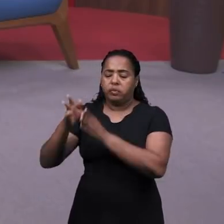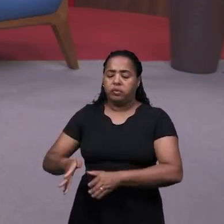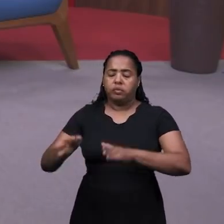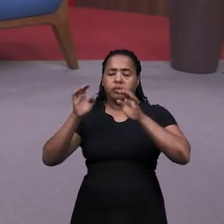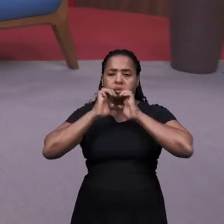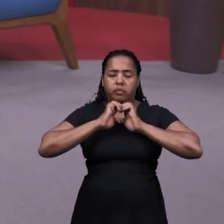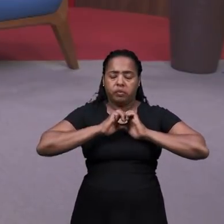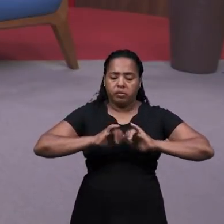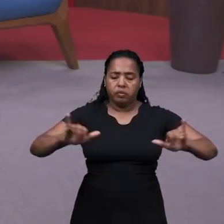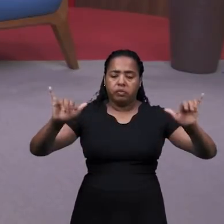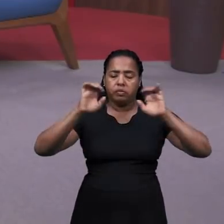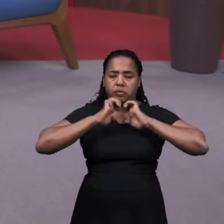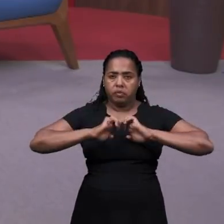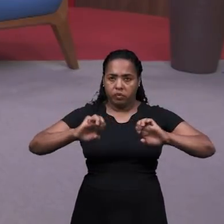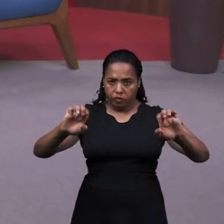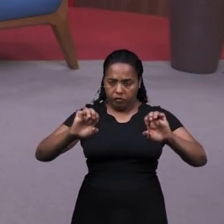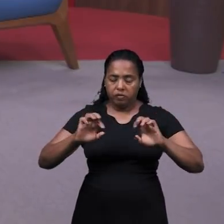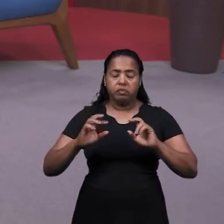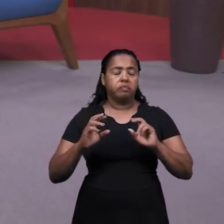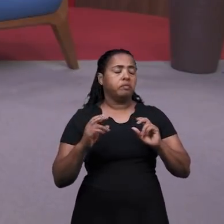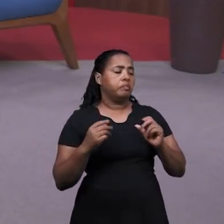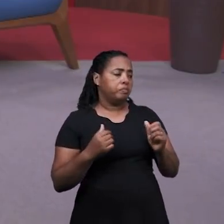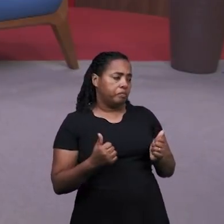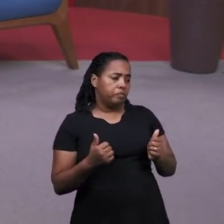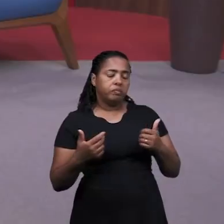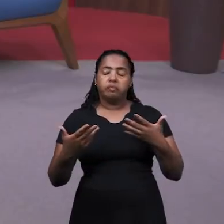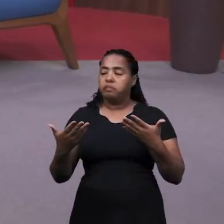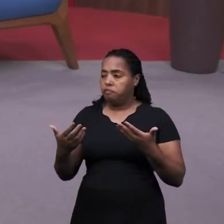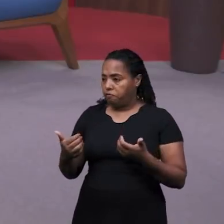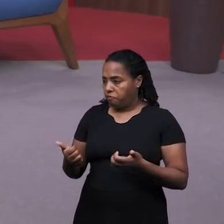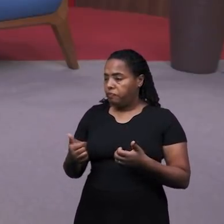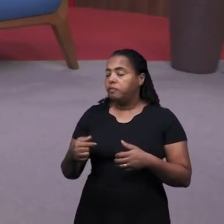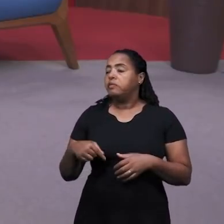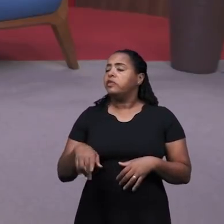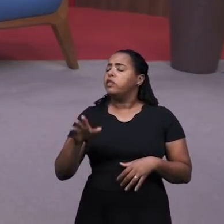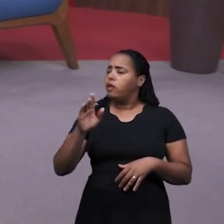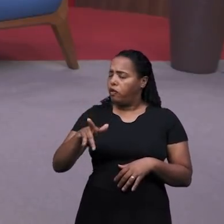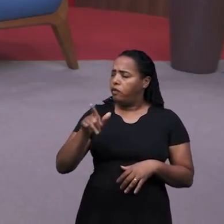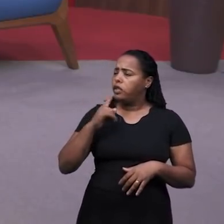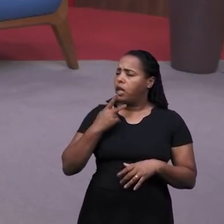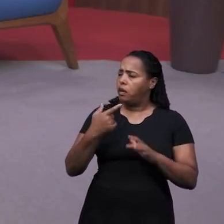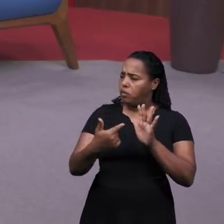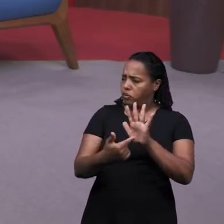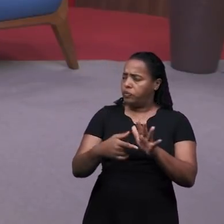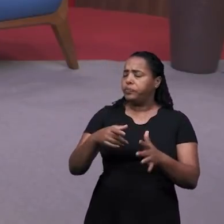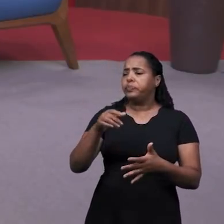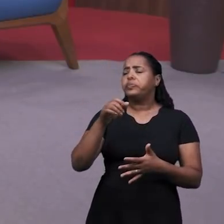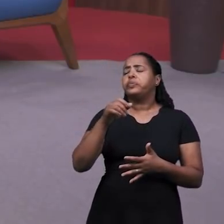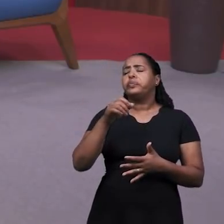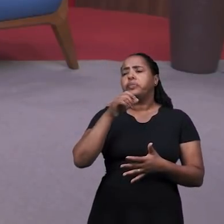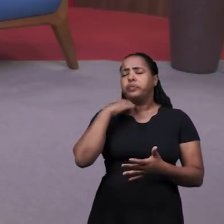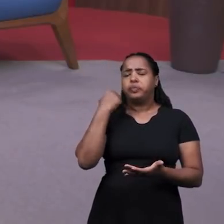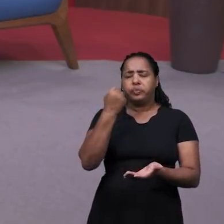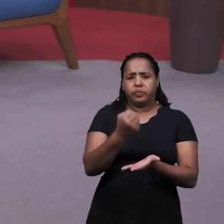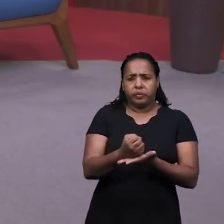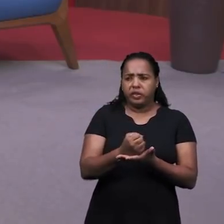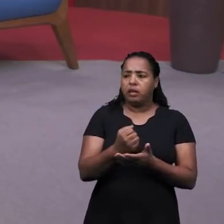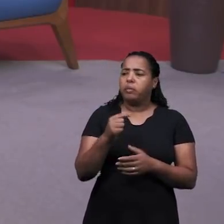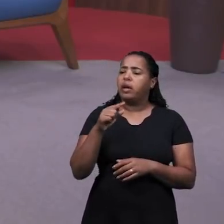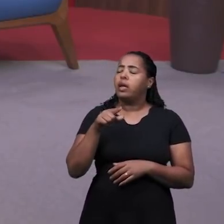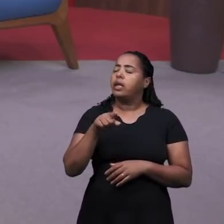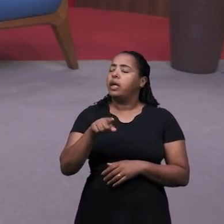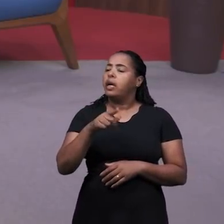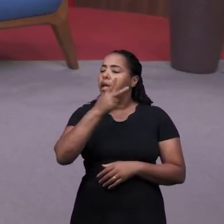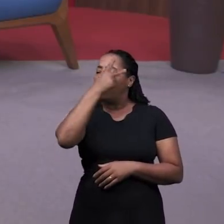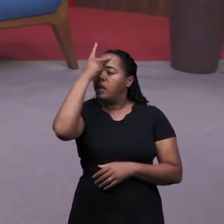anunciar o Evangelho. Muito bem. A gente vê, você falou sobre o Velho Testamento, a gente pode ver, inclusive, na vida